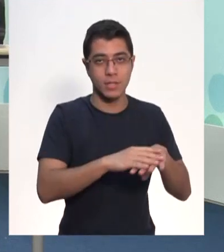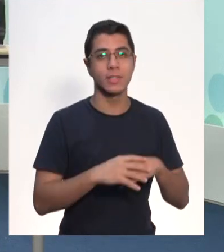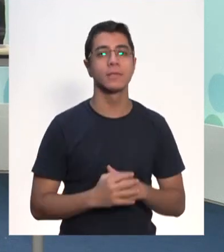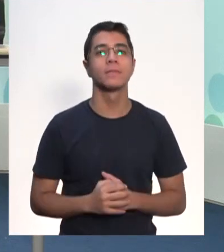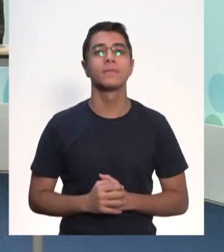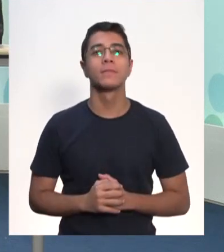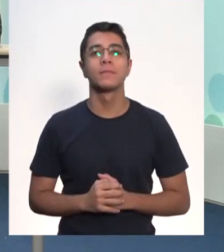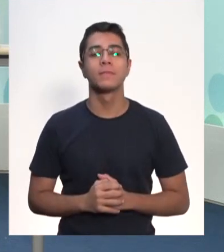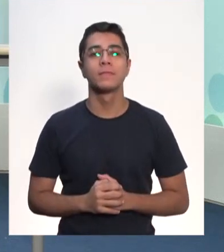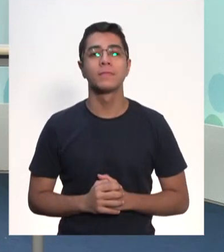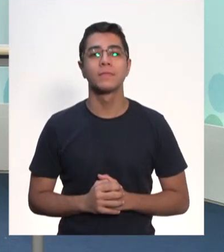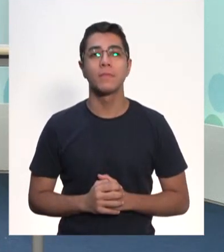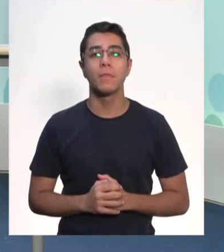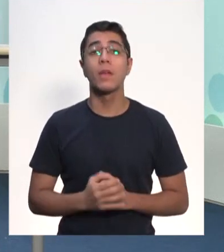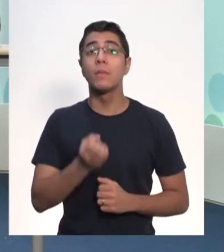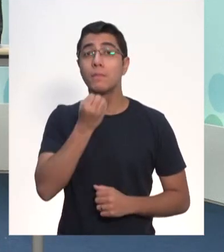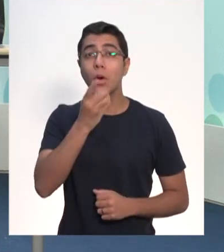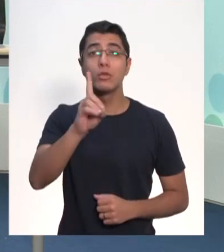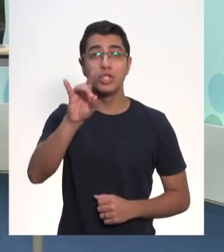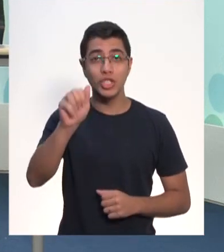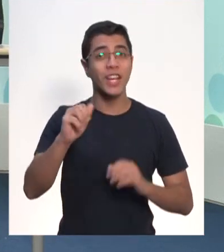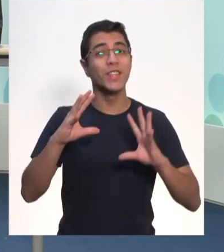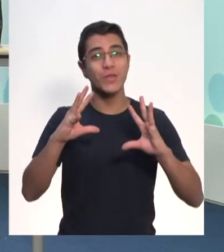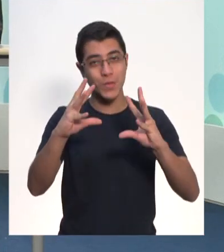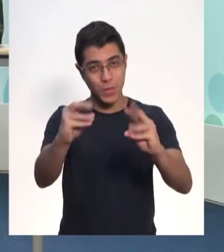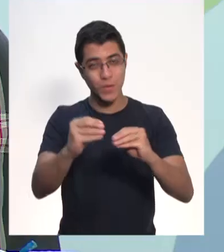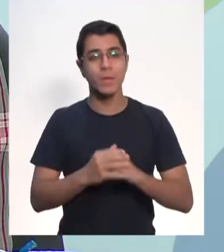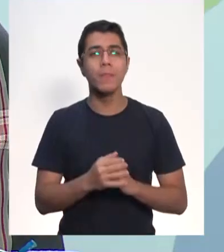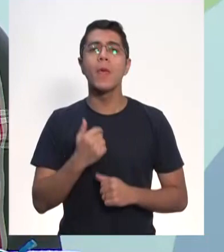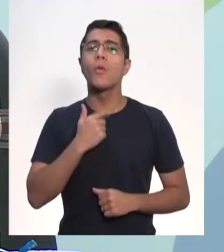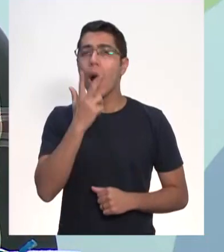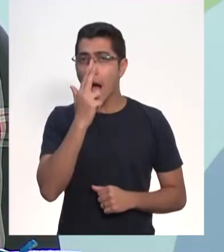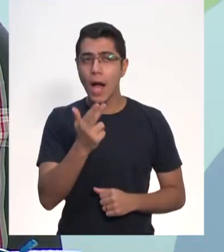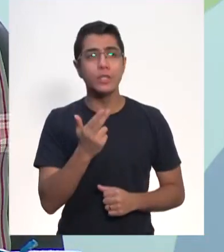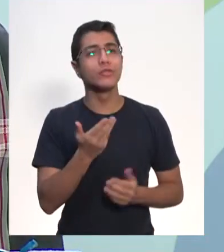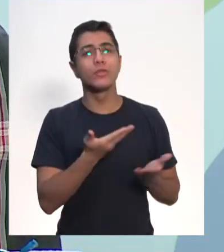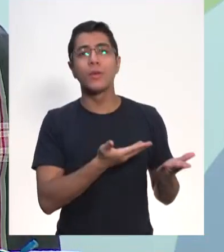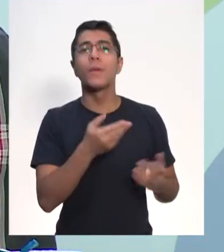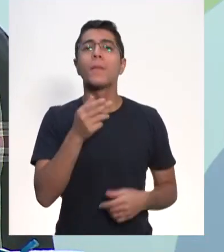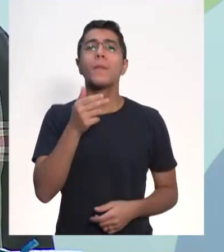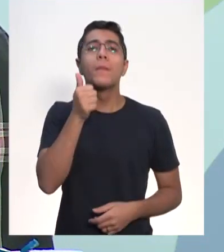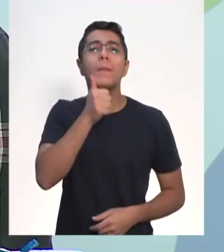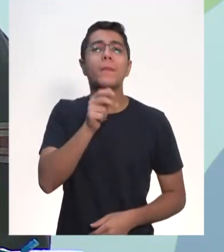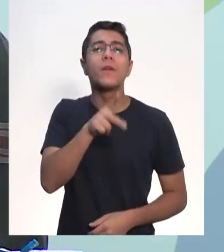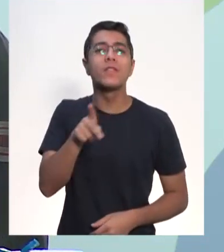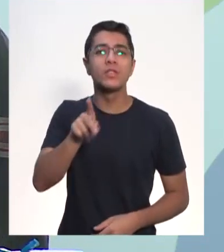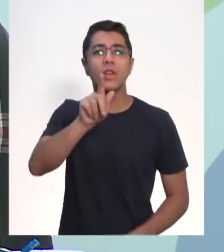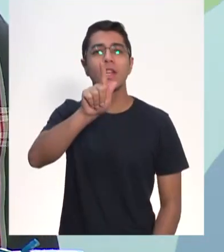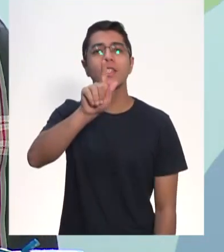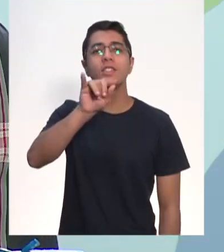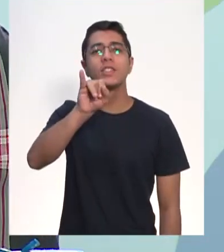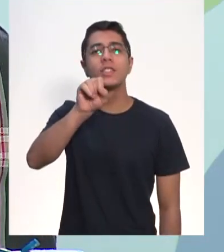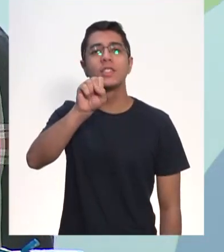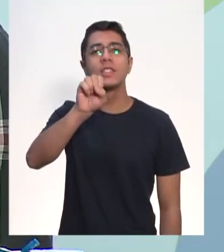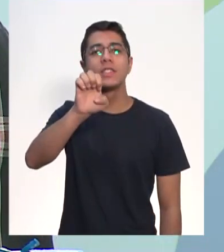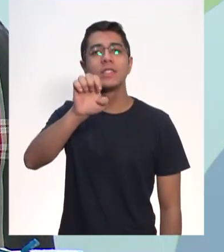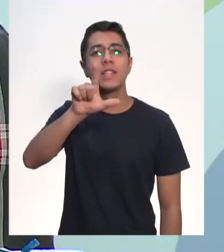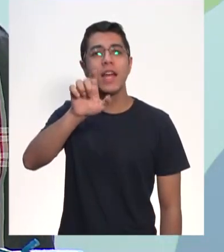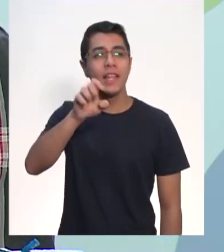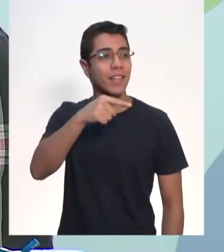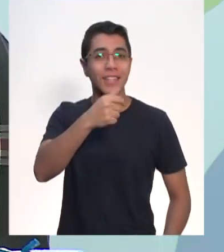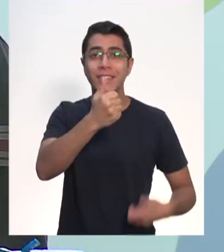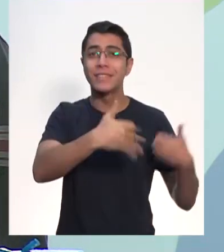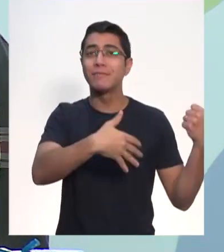todos. Eu acho que a professora Gisele, muito do que ela falou, foi basicamente o que todas